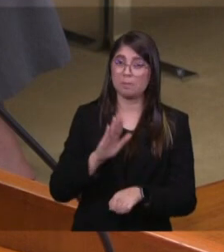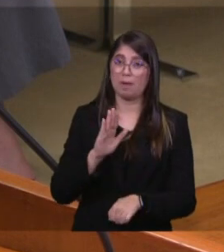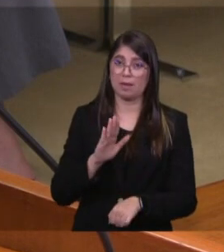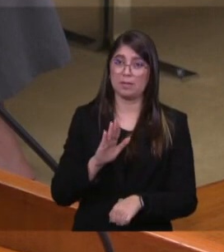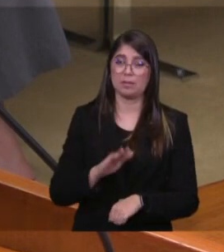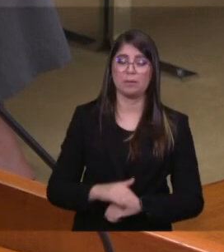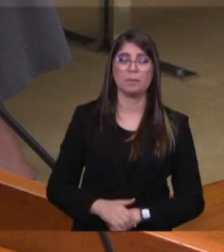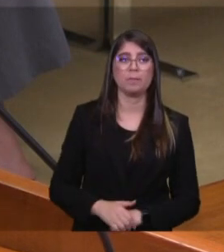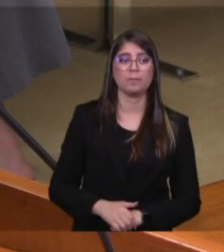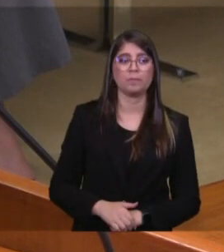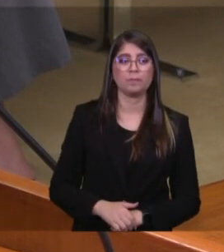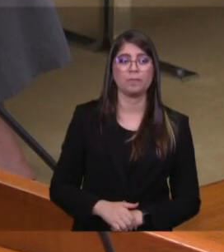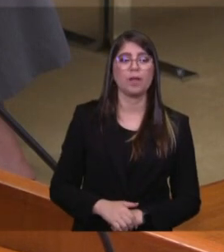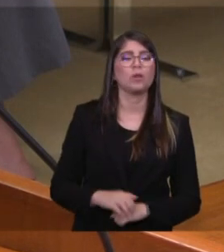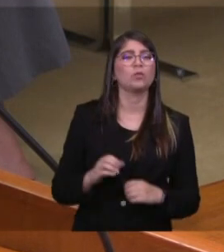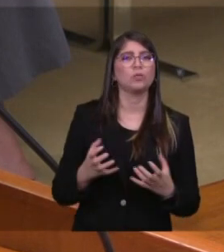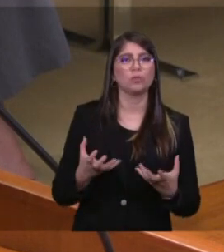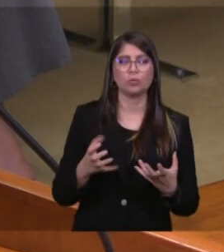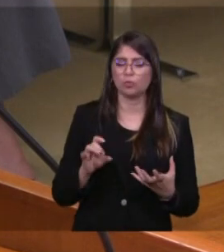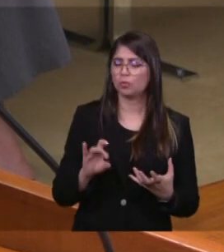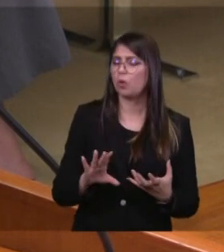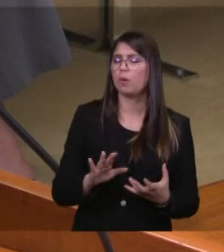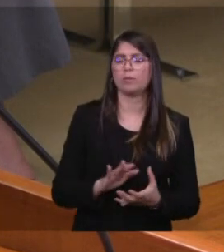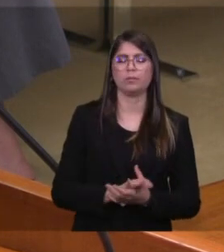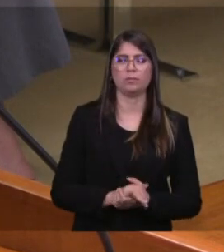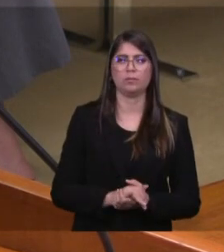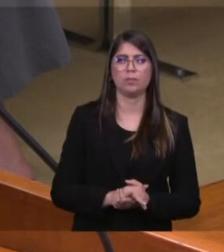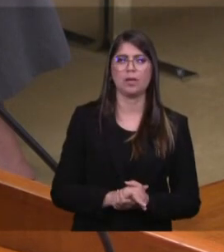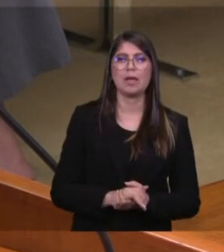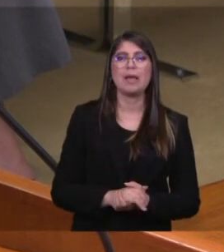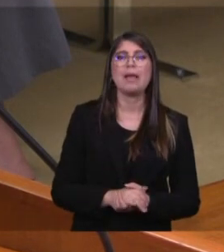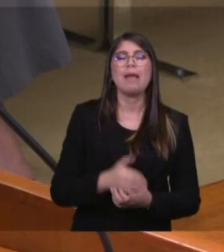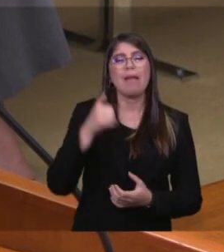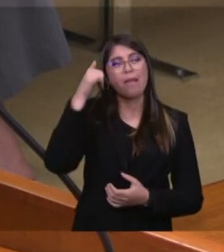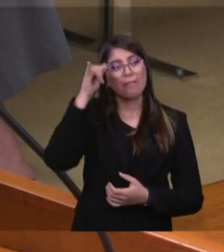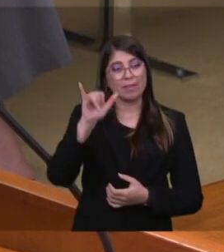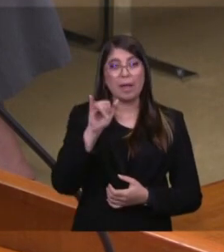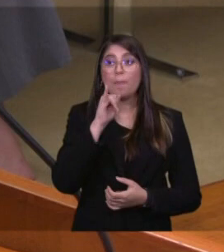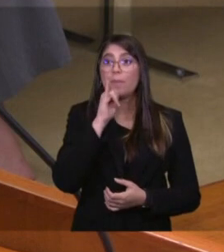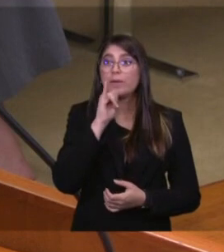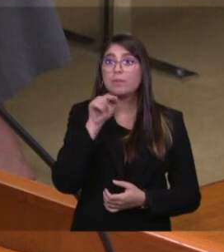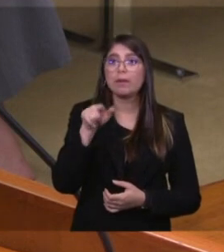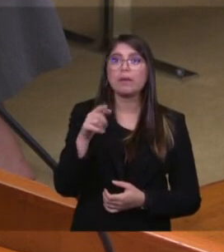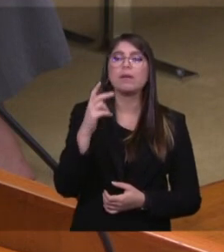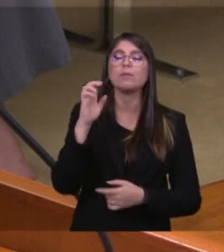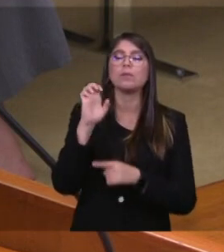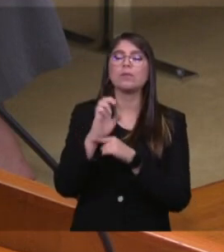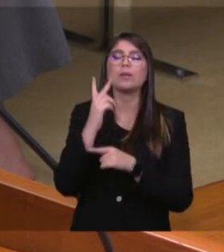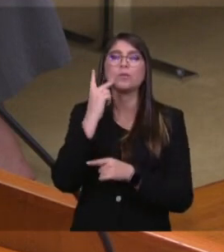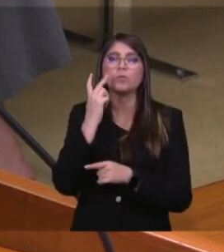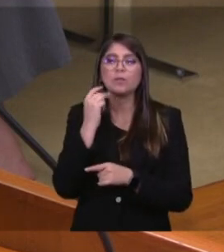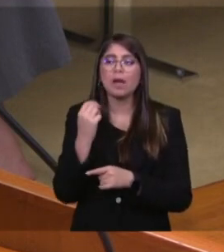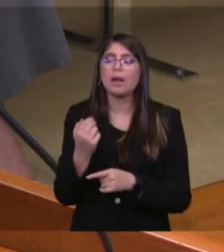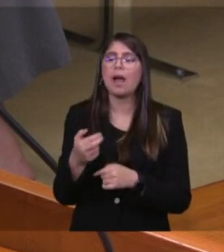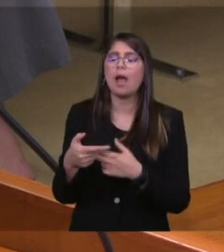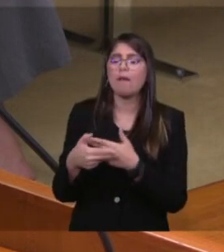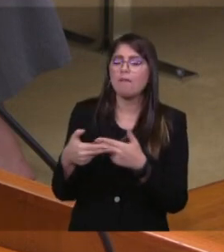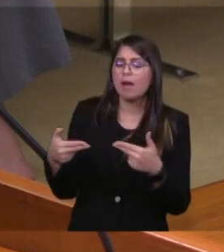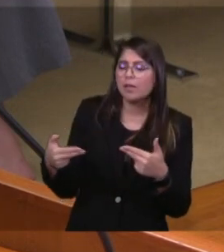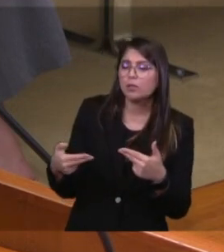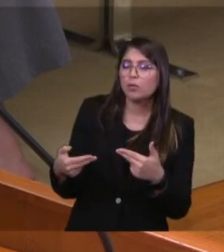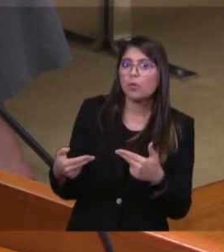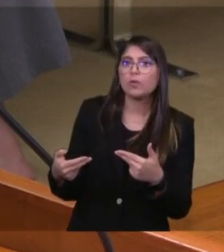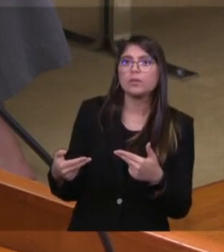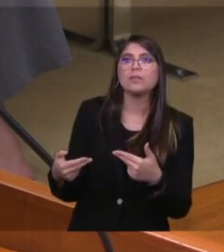da federação. Foi isso que se buscou, evitar que aquela receita produzida no estado do Ceará fosse 100%